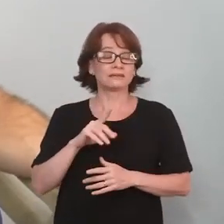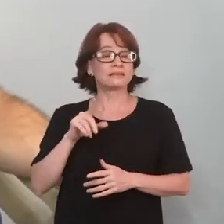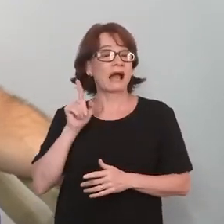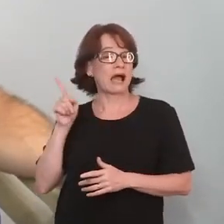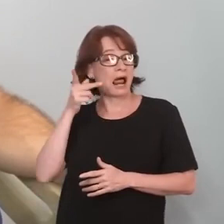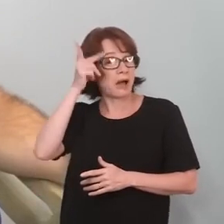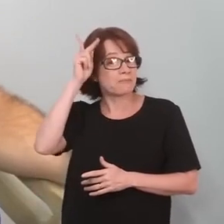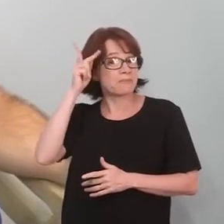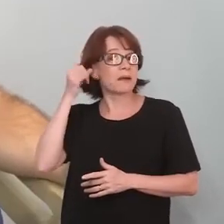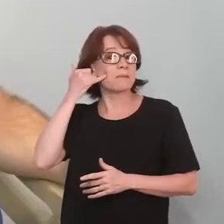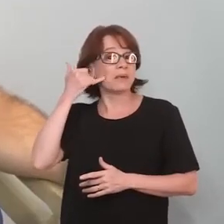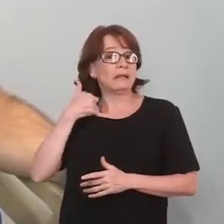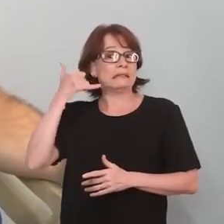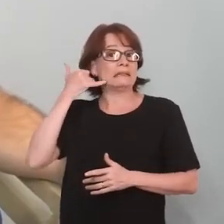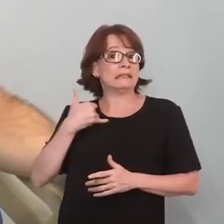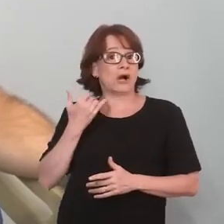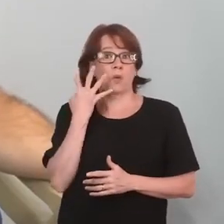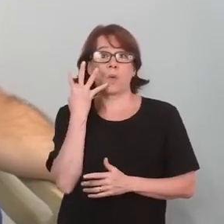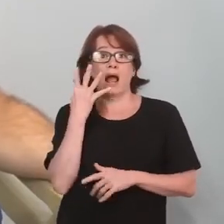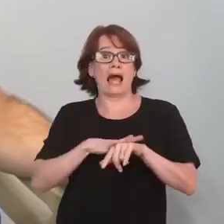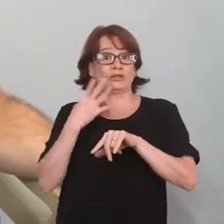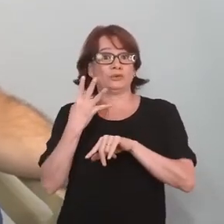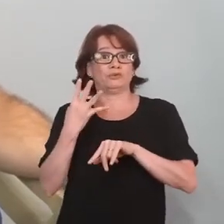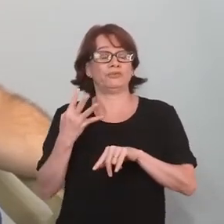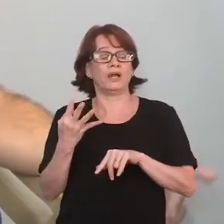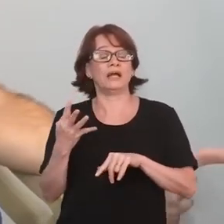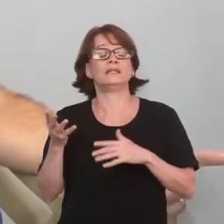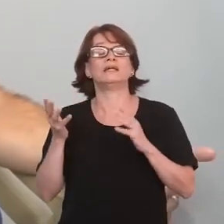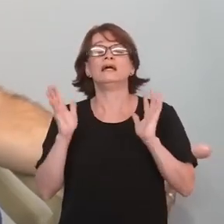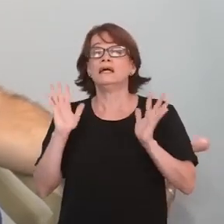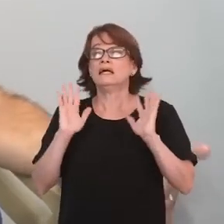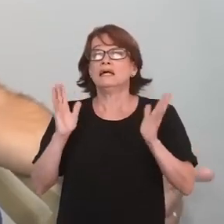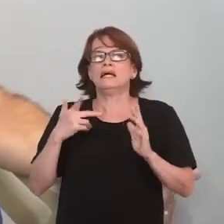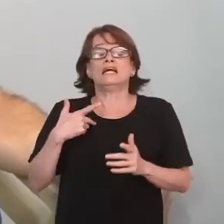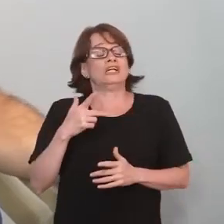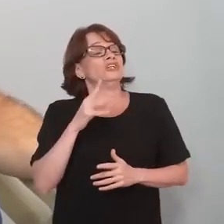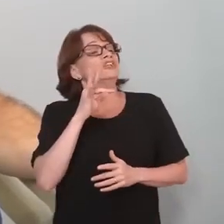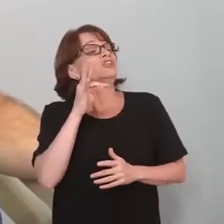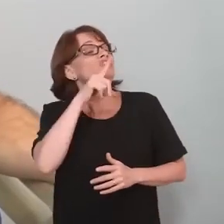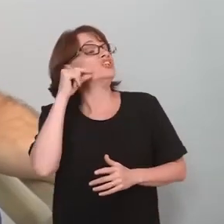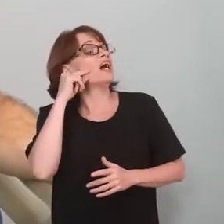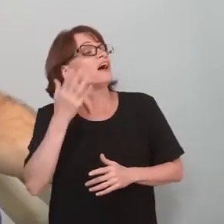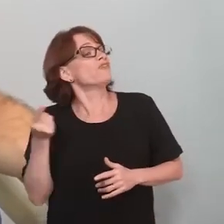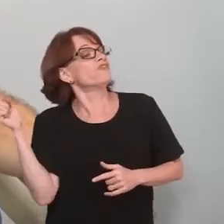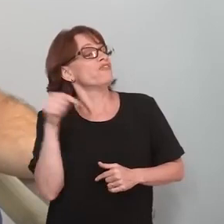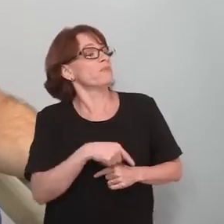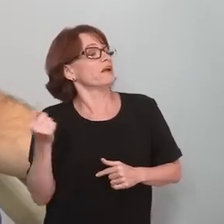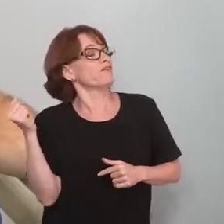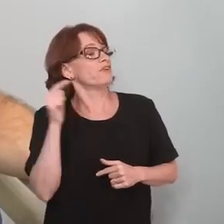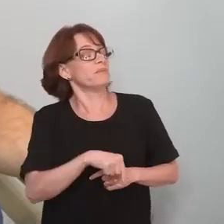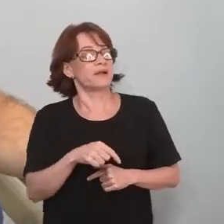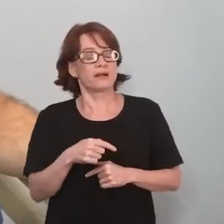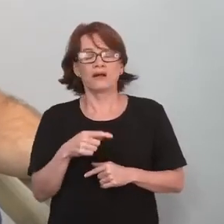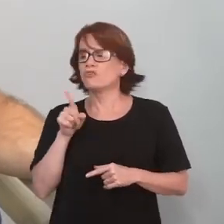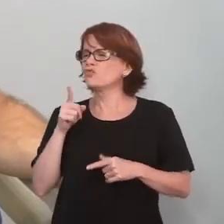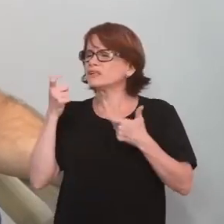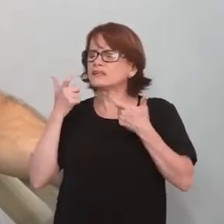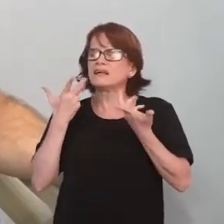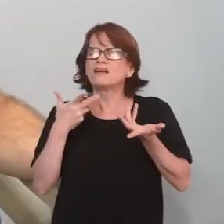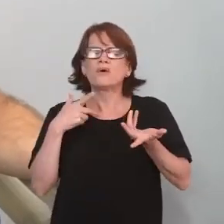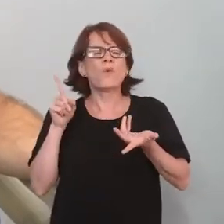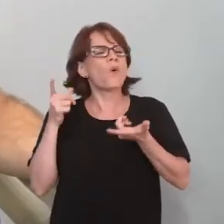4 vezes. Thiago, vem pra cá. Vem. Você estava onde? No Instituto Conservador, né? Conservador Liberal. Conservador